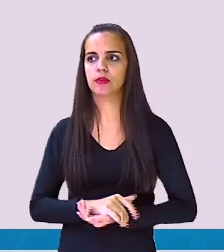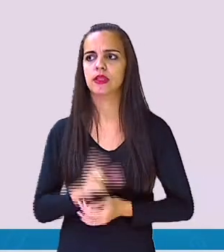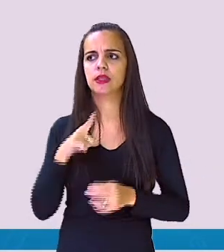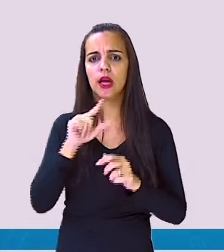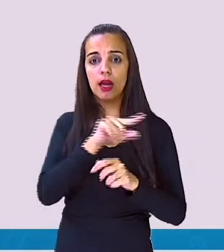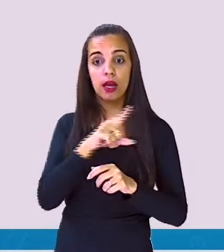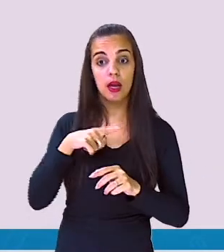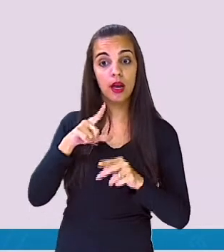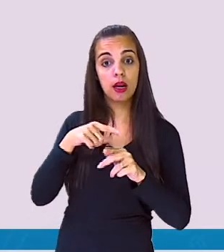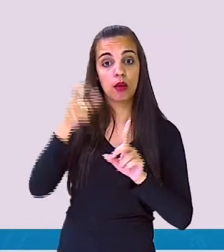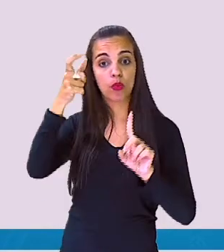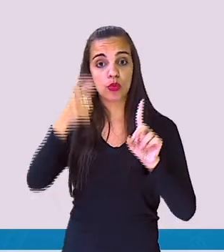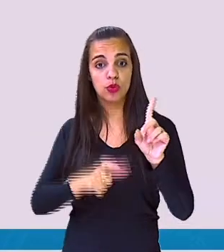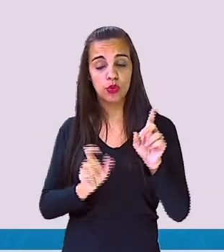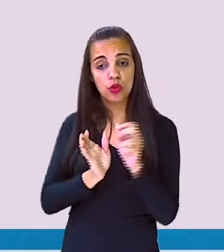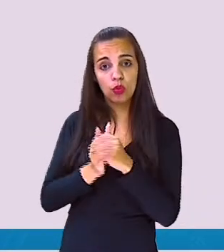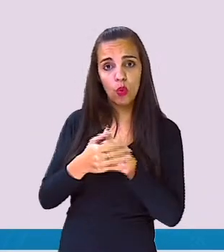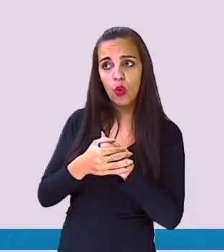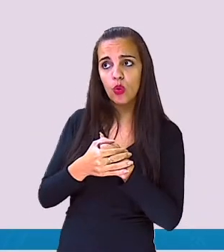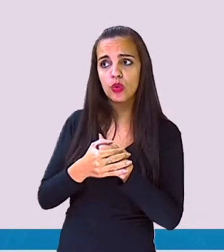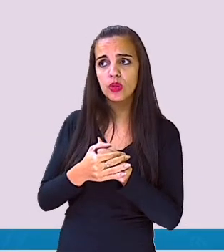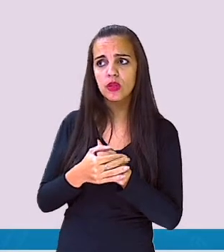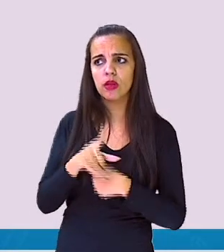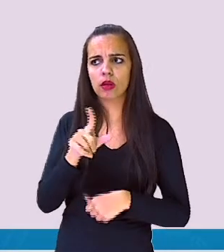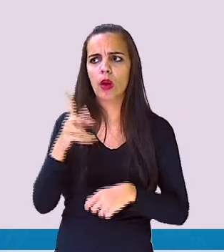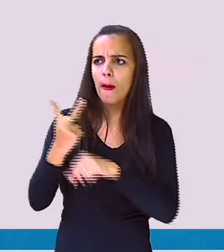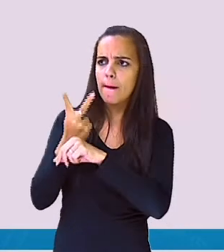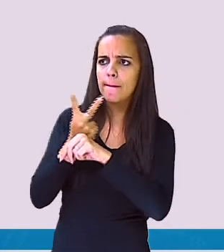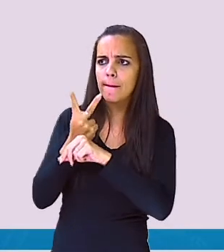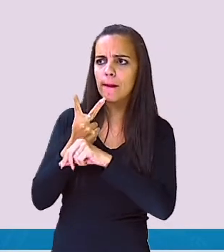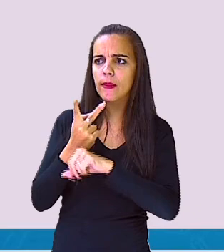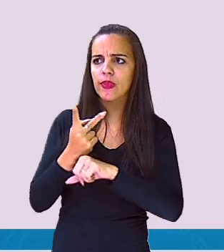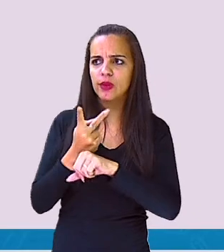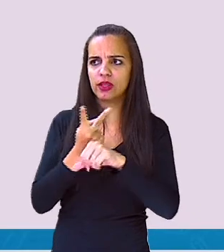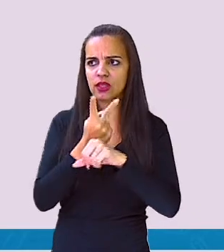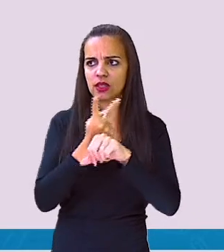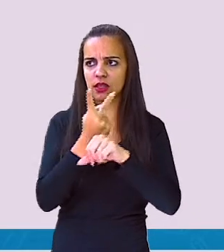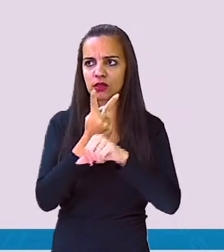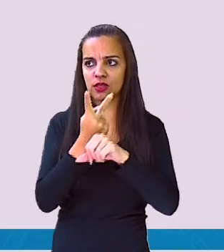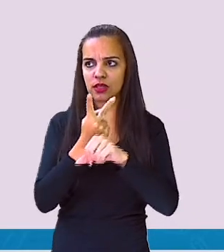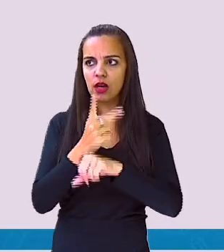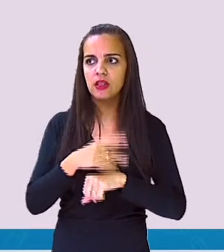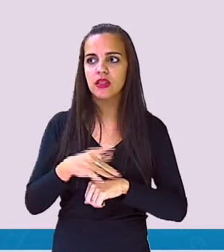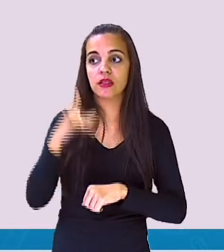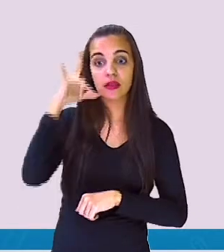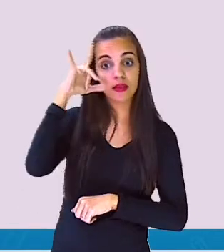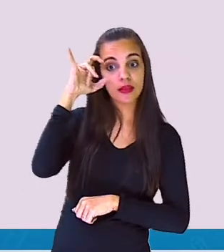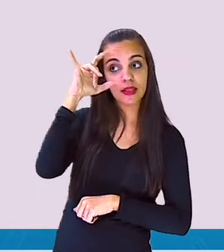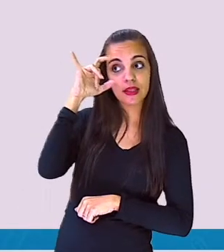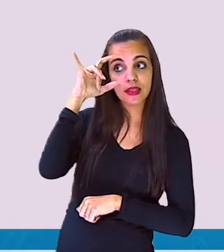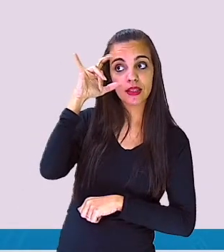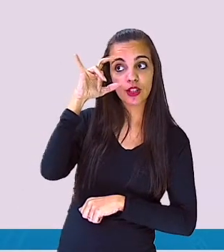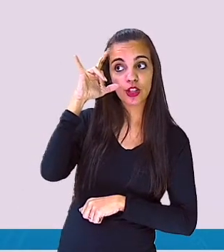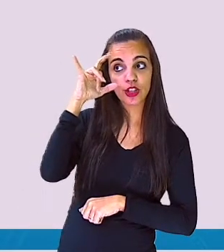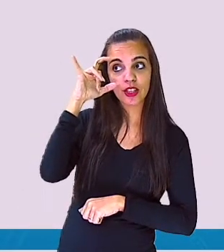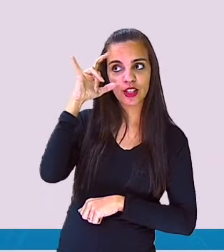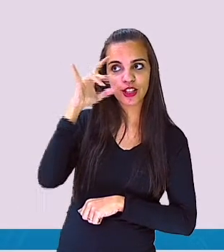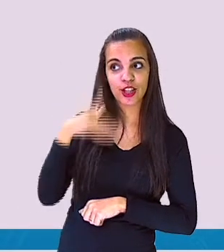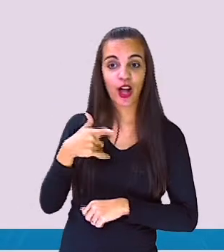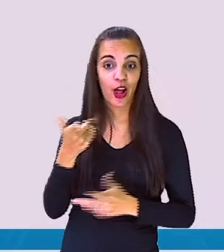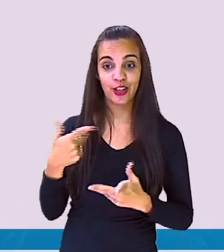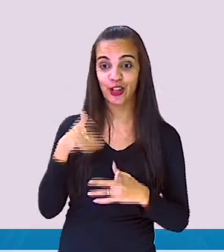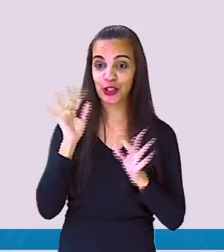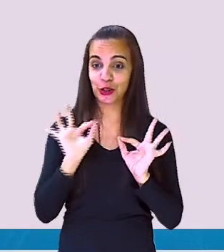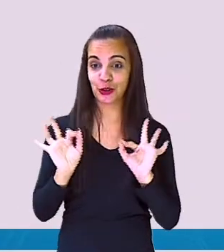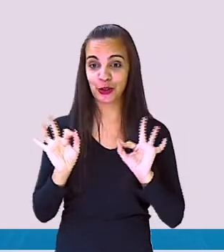é preciso. E se precisar de mim, pessoal, me procura lá no Instagram. Quase que eu falei errado, ó. Instagram. Chique falar, ó,